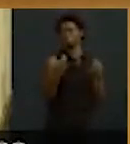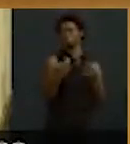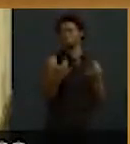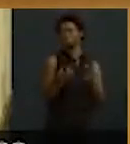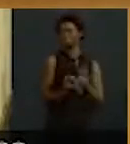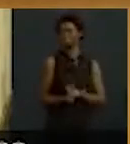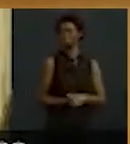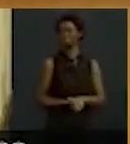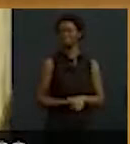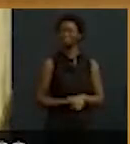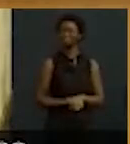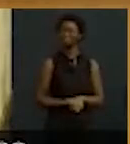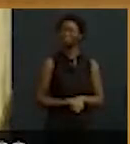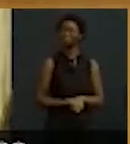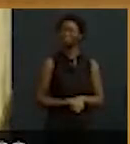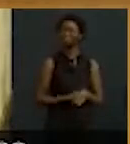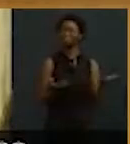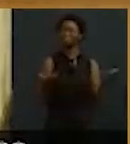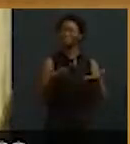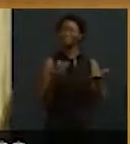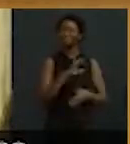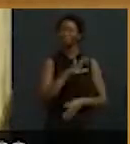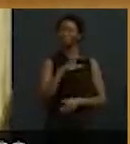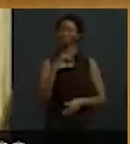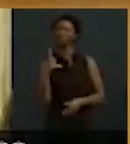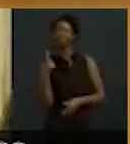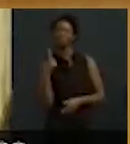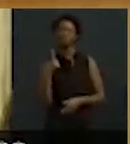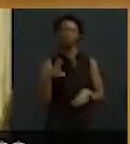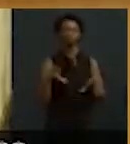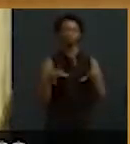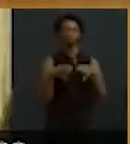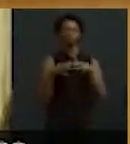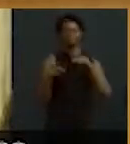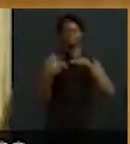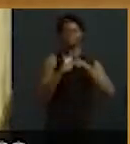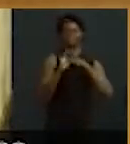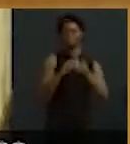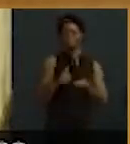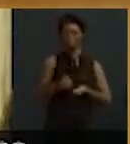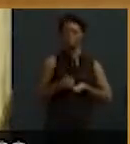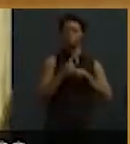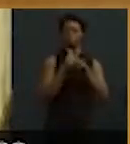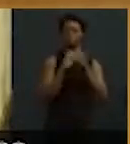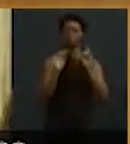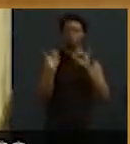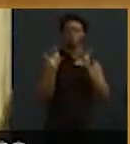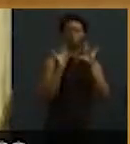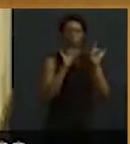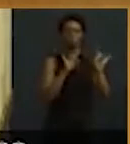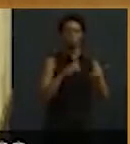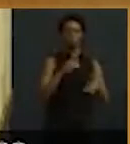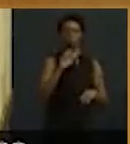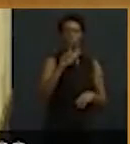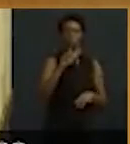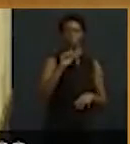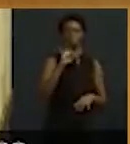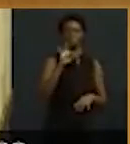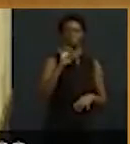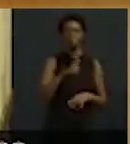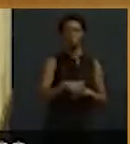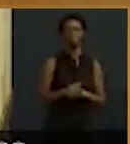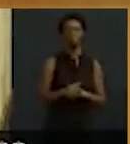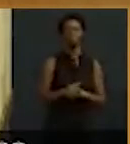quando passou a coordenar o Grupo Técnico de Apoio Especializado, o GAT.